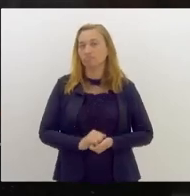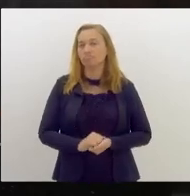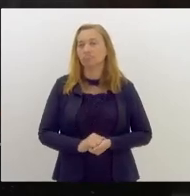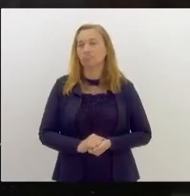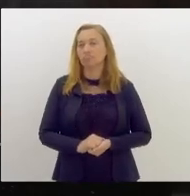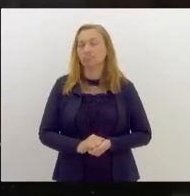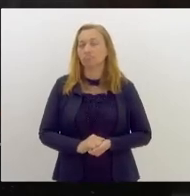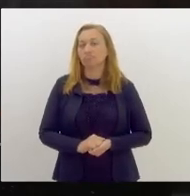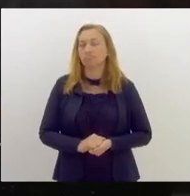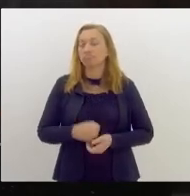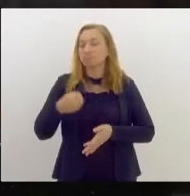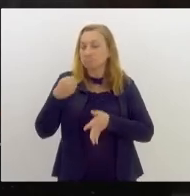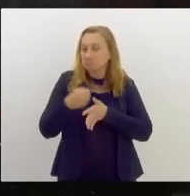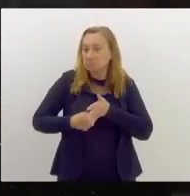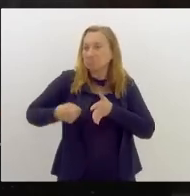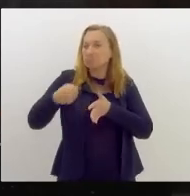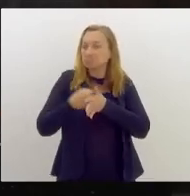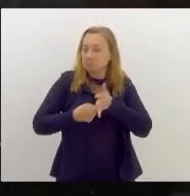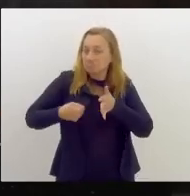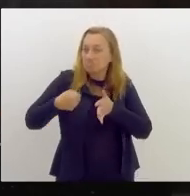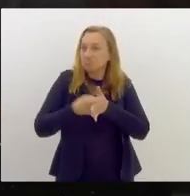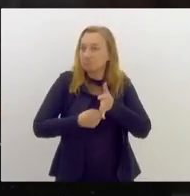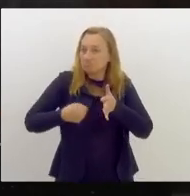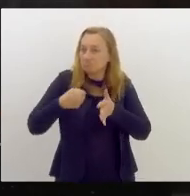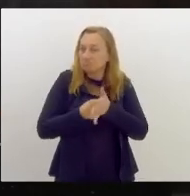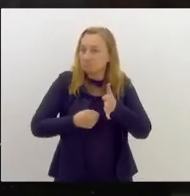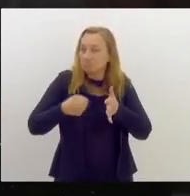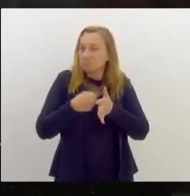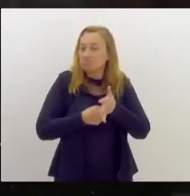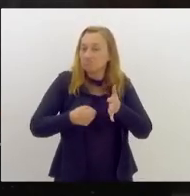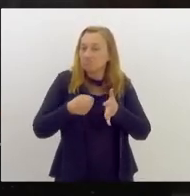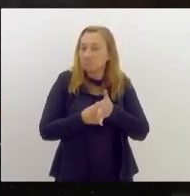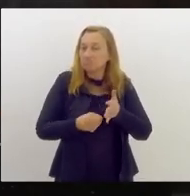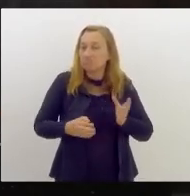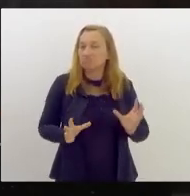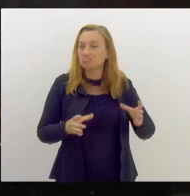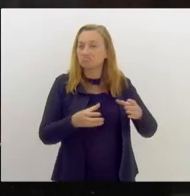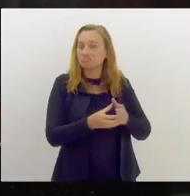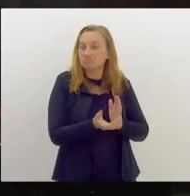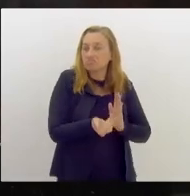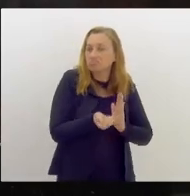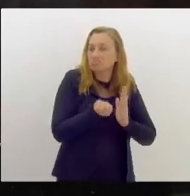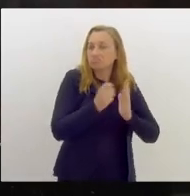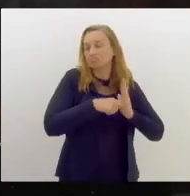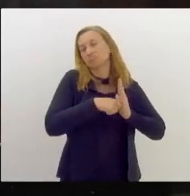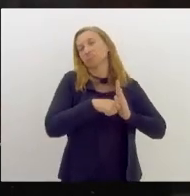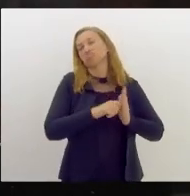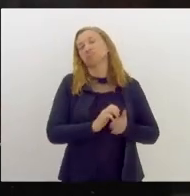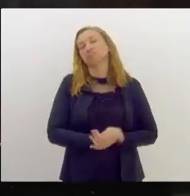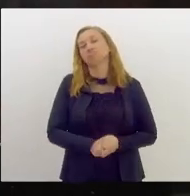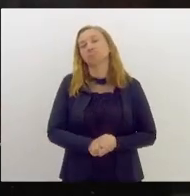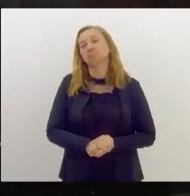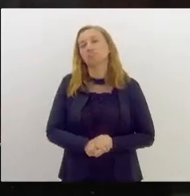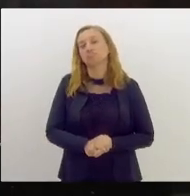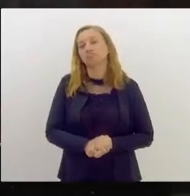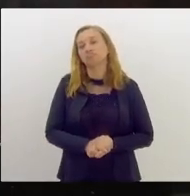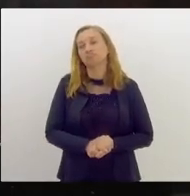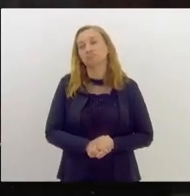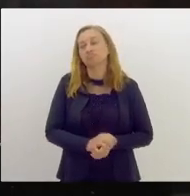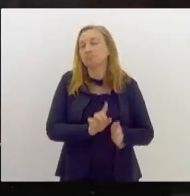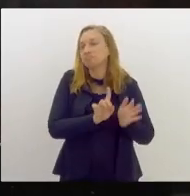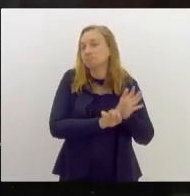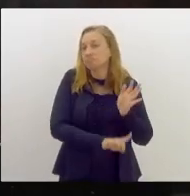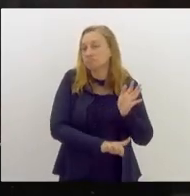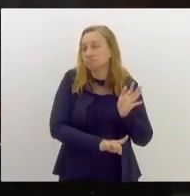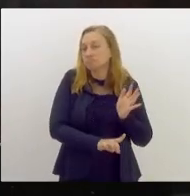tenho lutado principalmente na comissão de tributação para diminuir